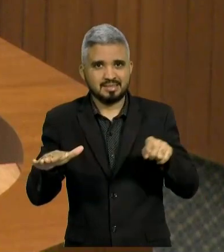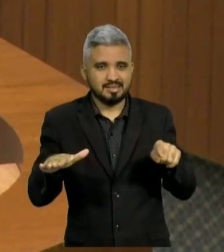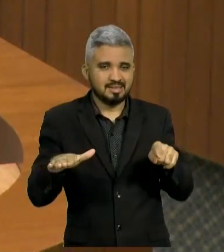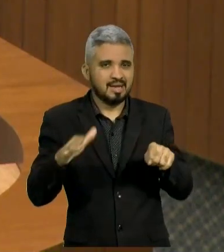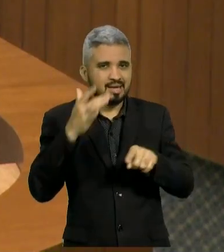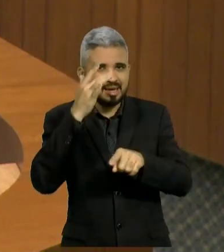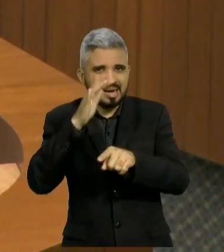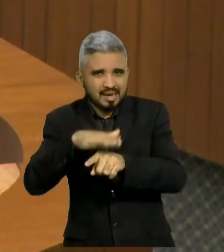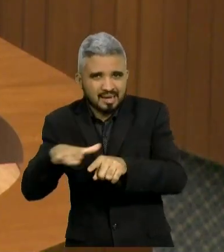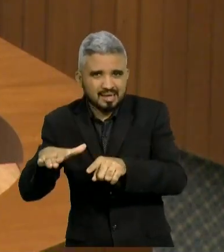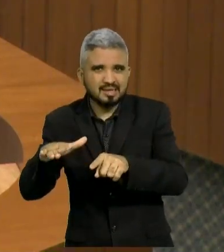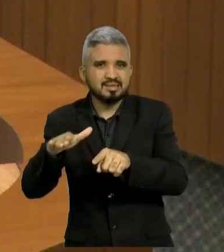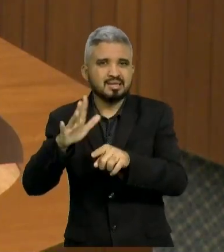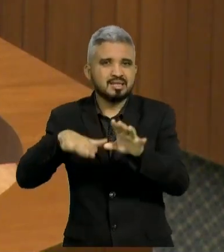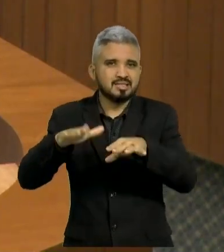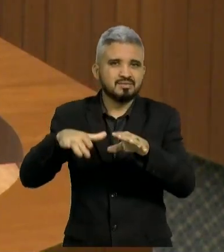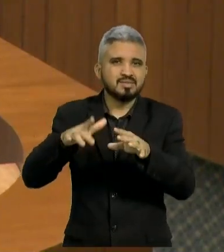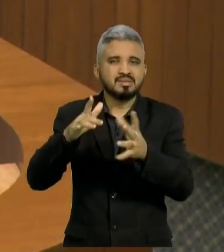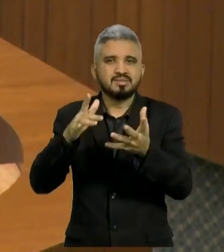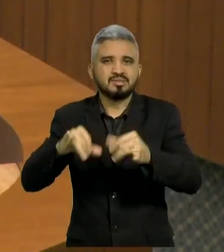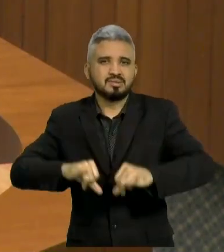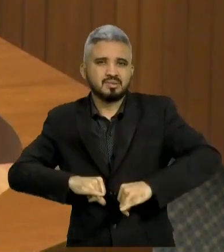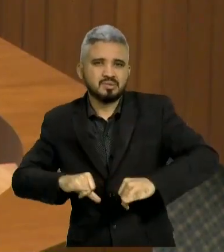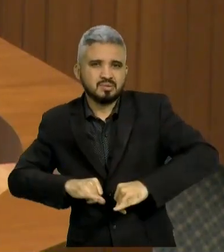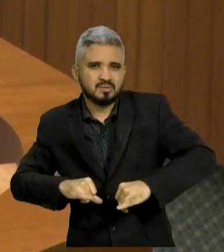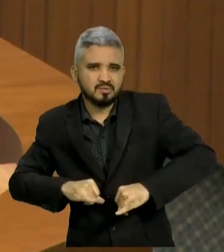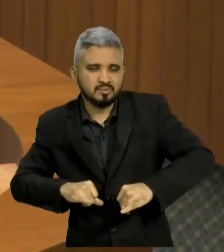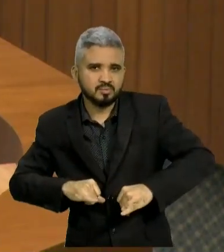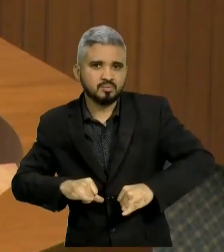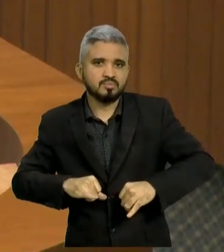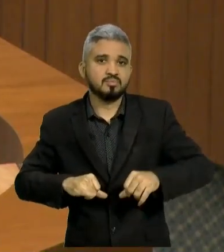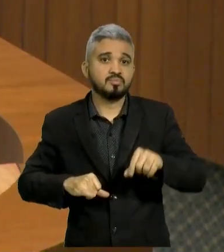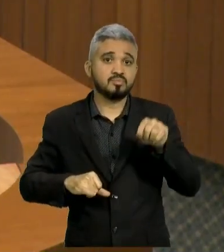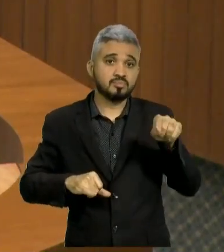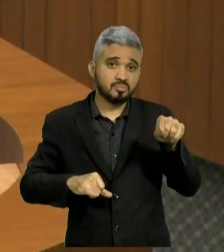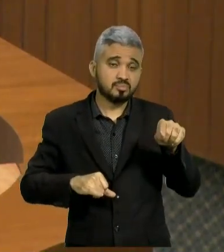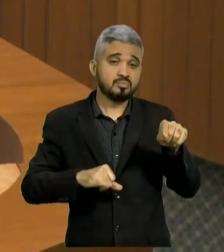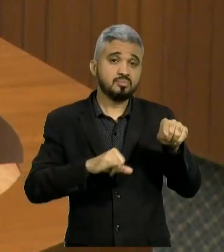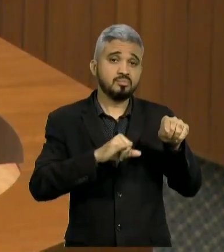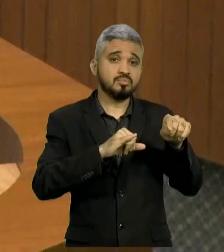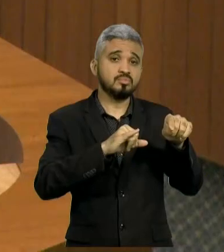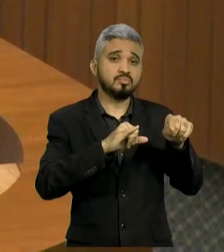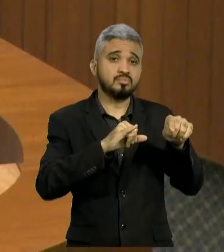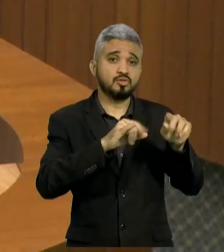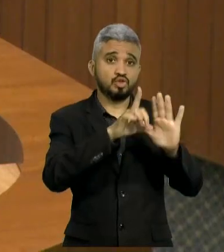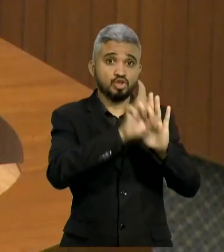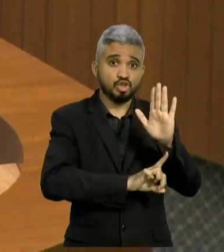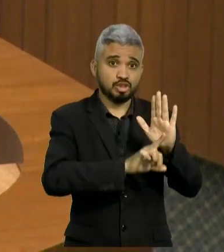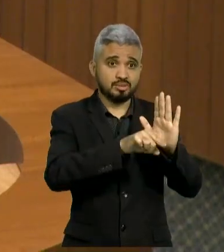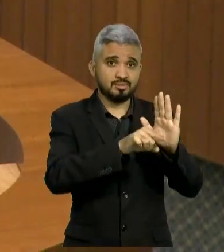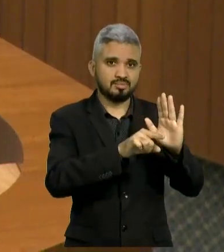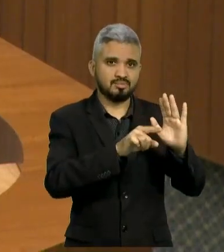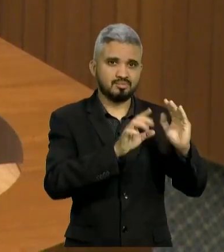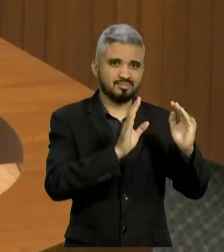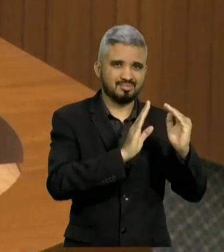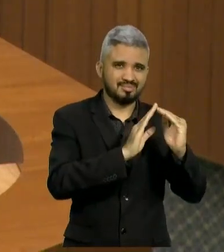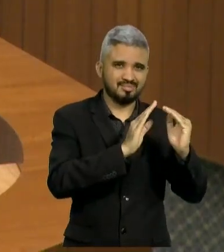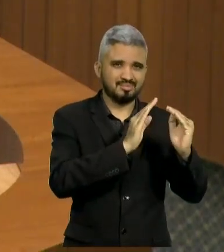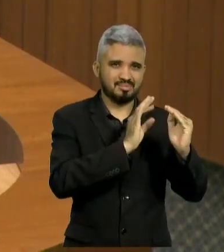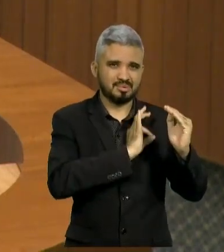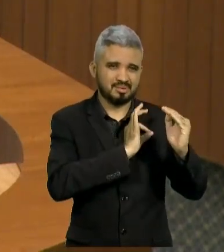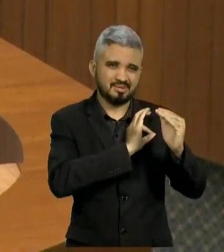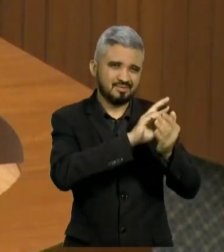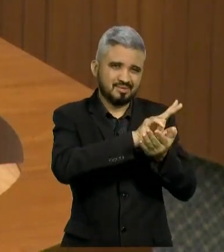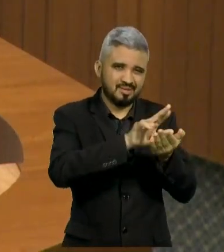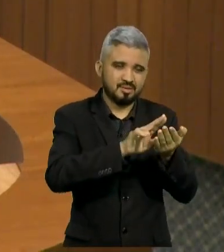de vulnerabilidade e os órgãos do sistema de garantia dos direitos. Mas eu também quero falar aqui